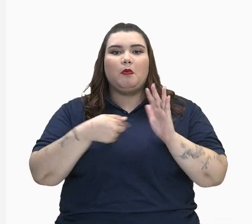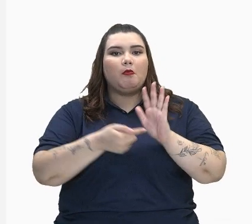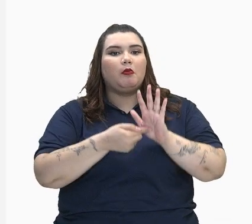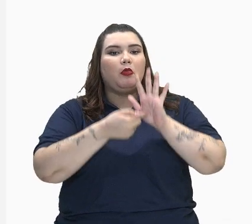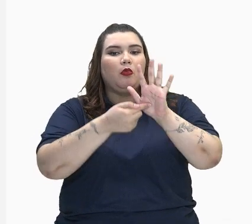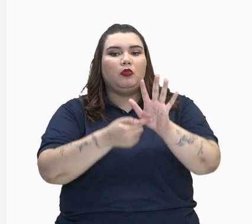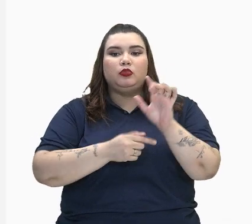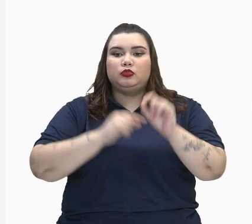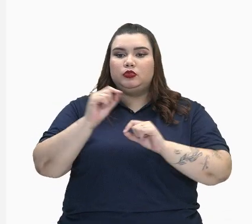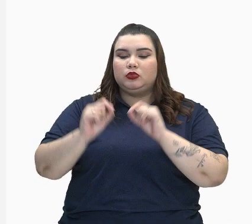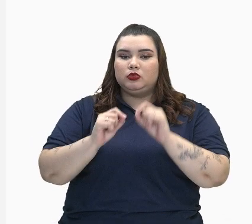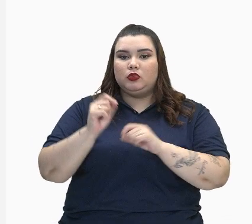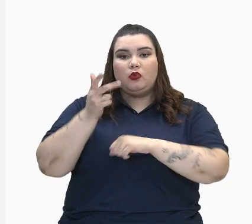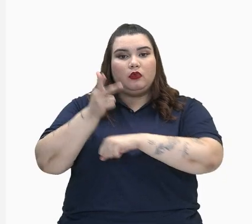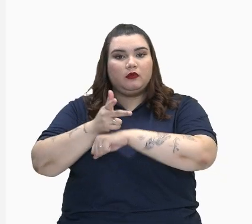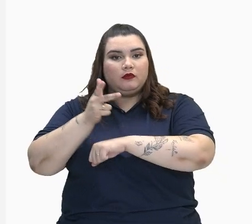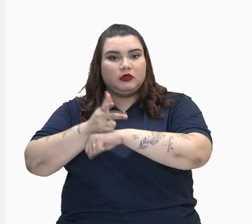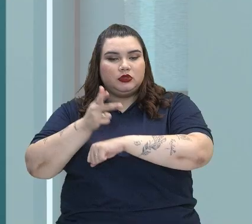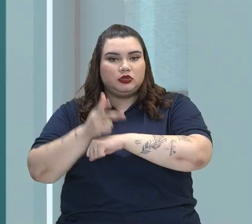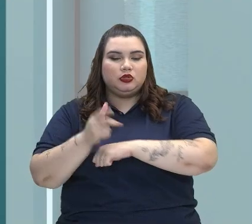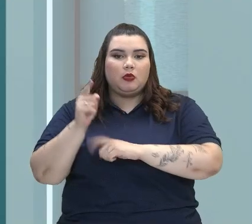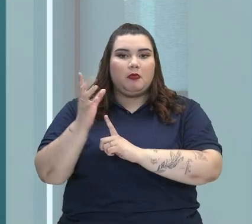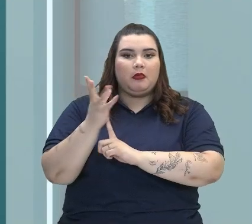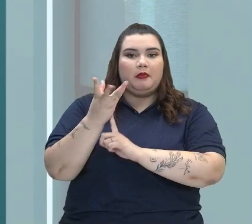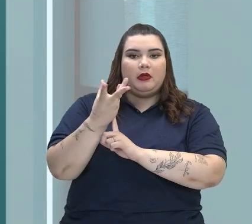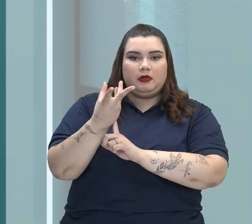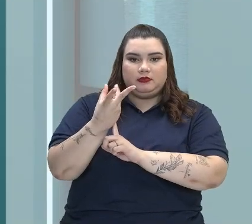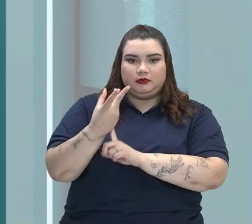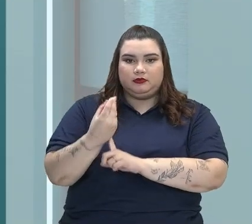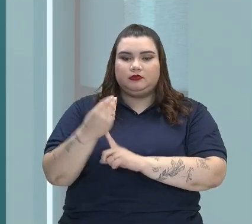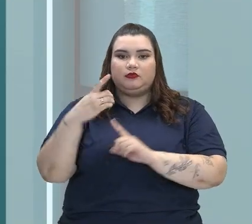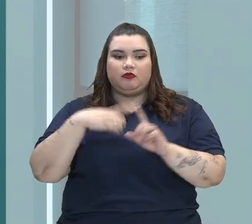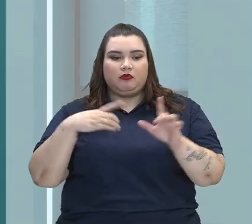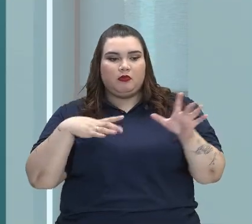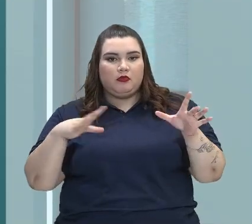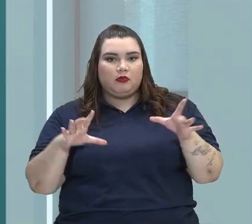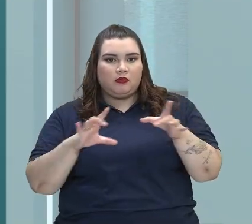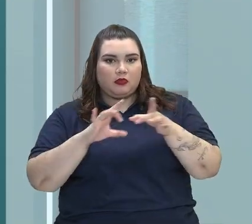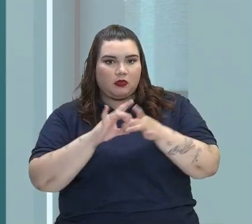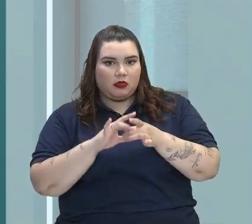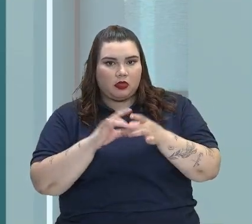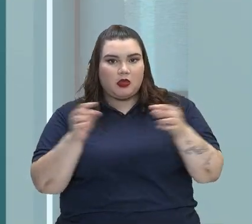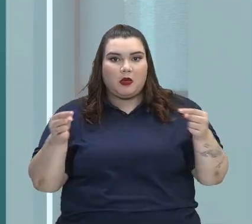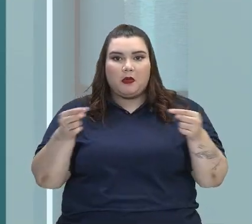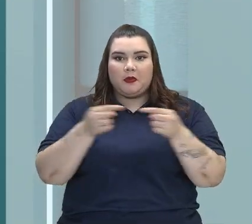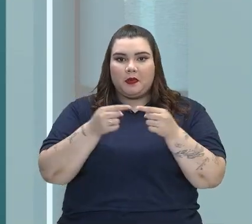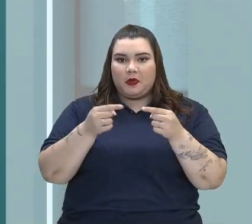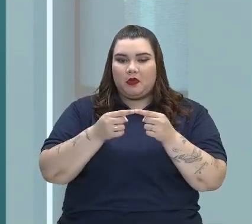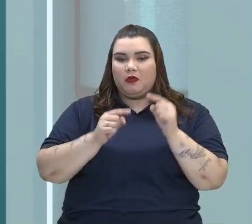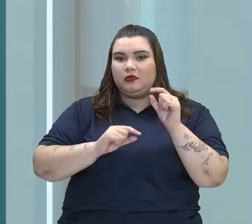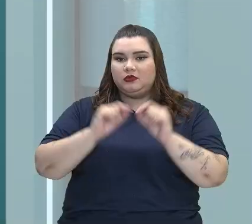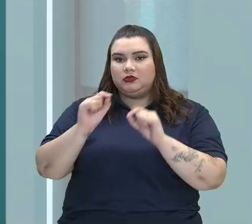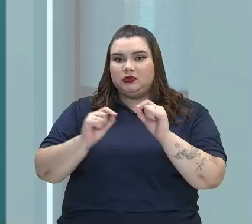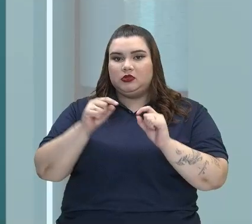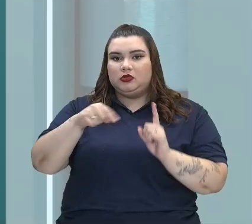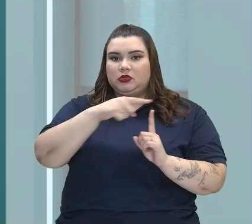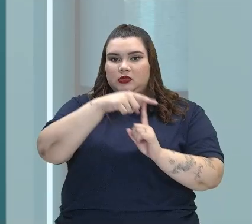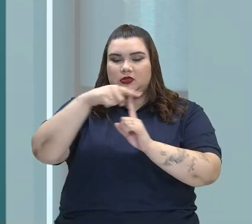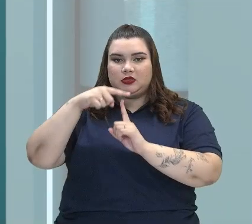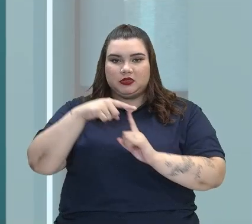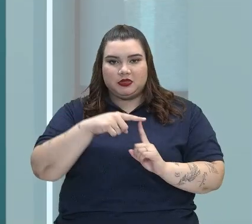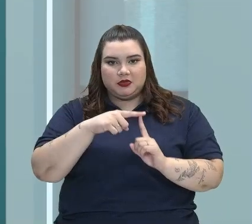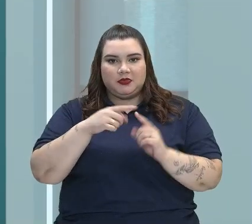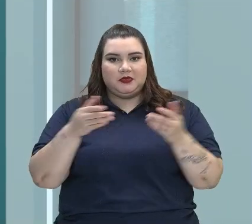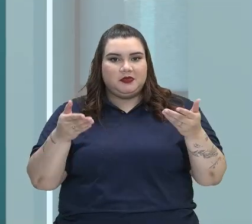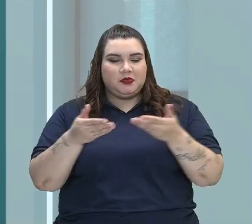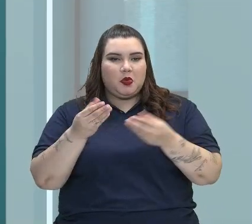vocês uma animação de uma obra de arte que envolve essa questão, tá, das formas